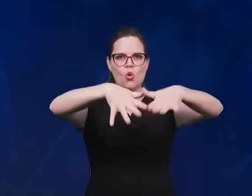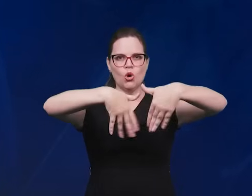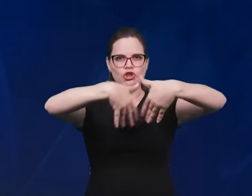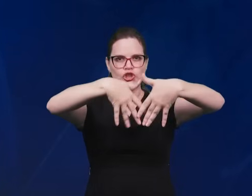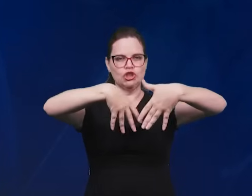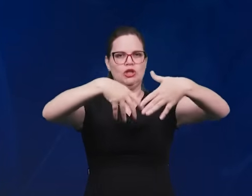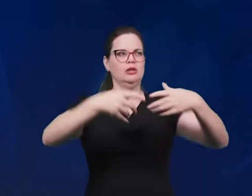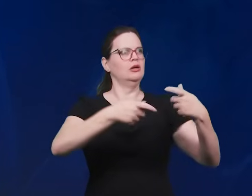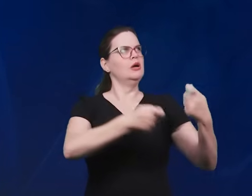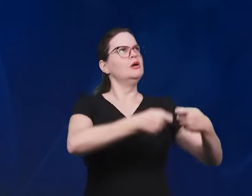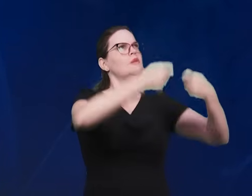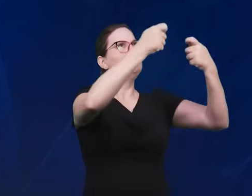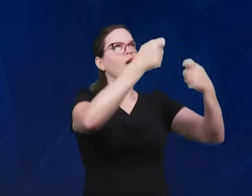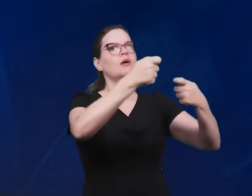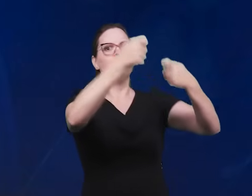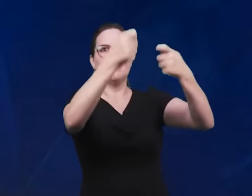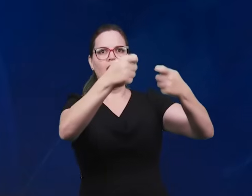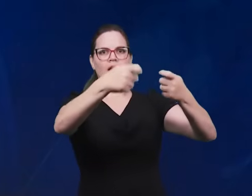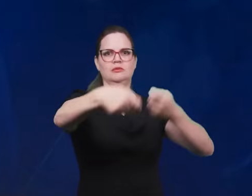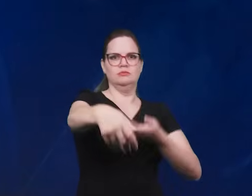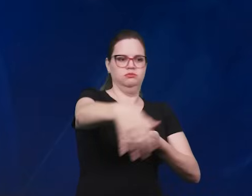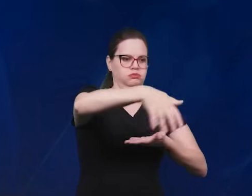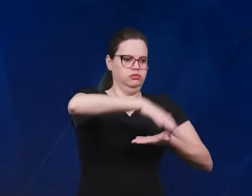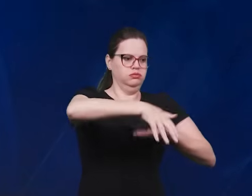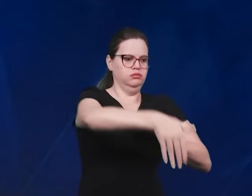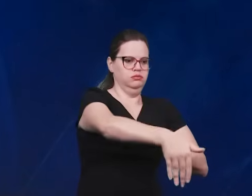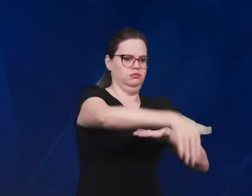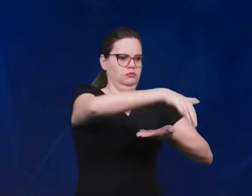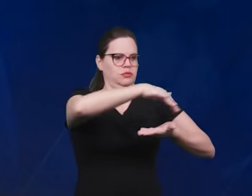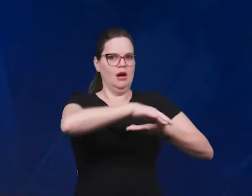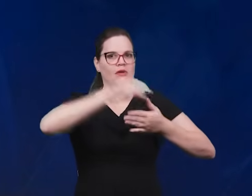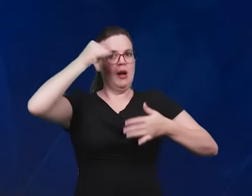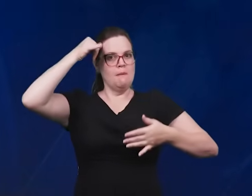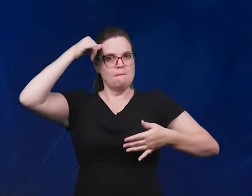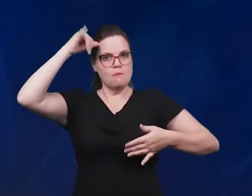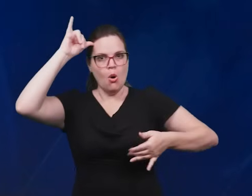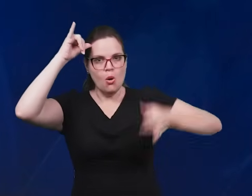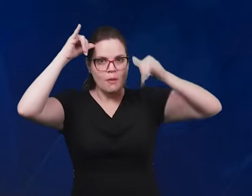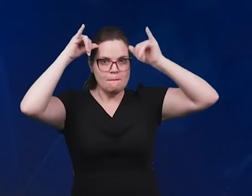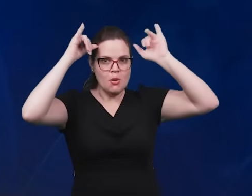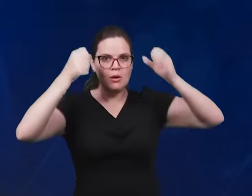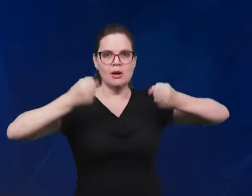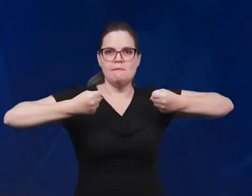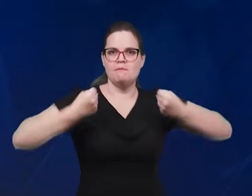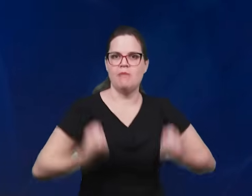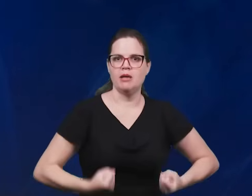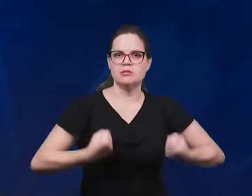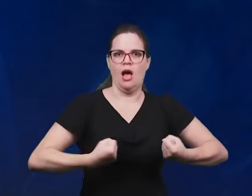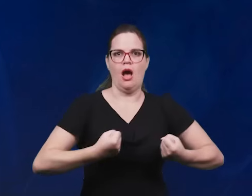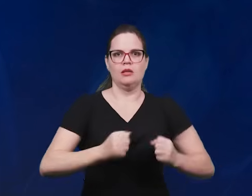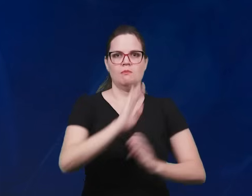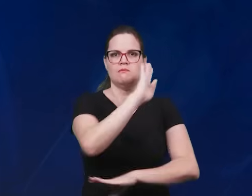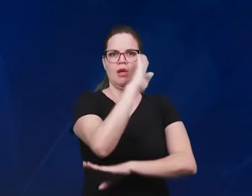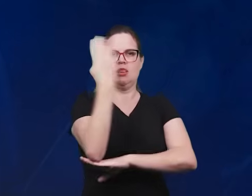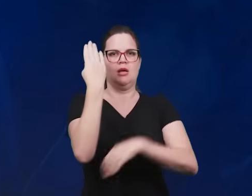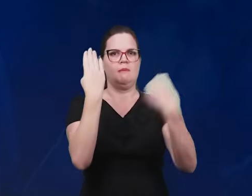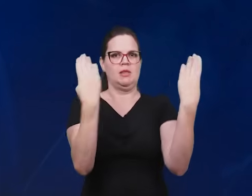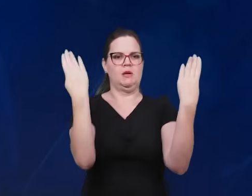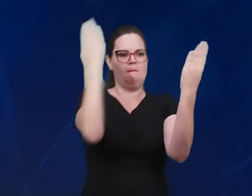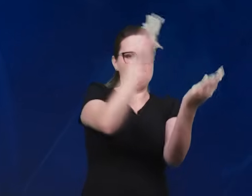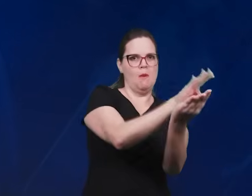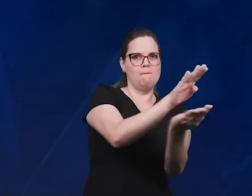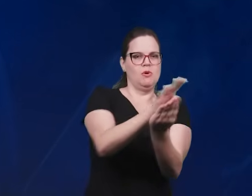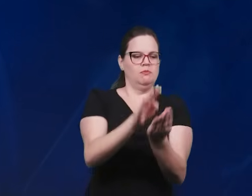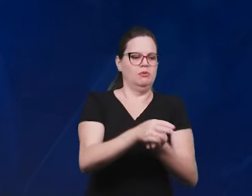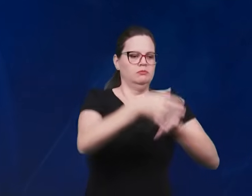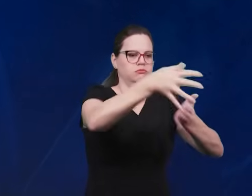eram transportadas em carros de boi, isso devido ao seu grande volume e peso. Porém,